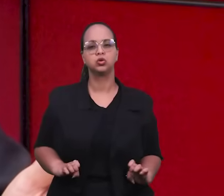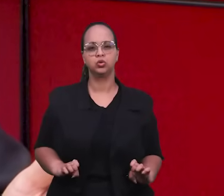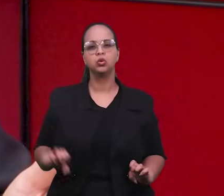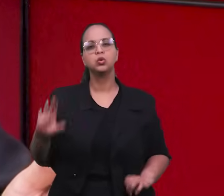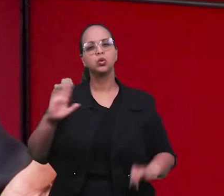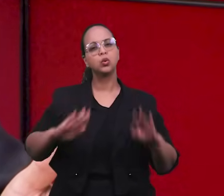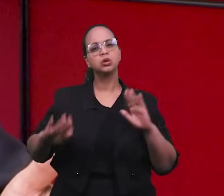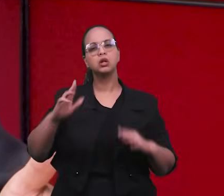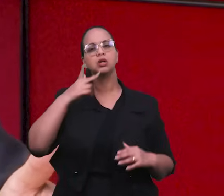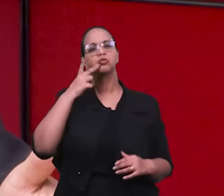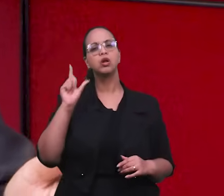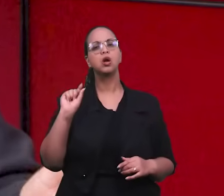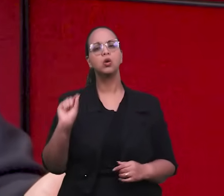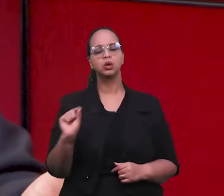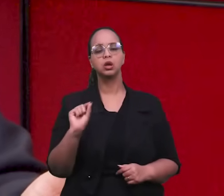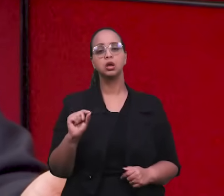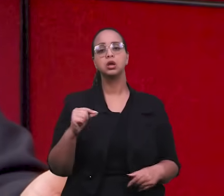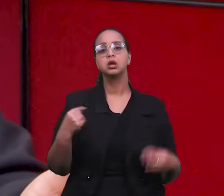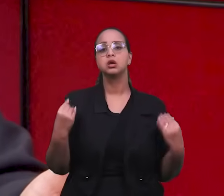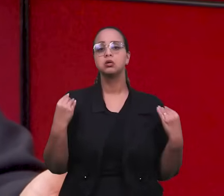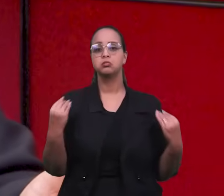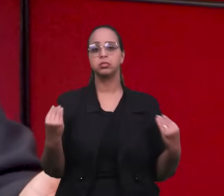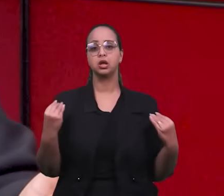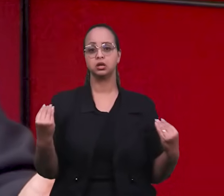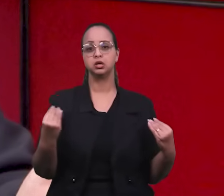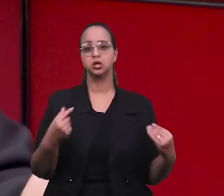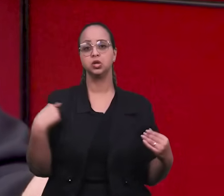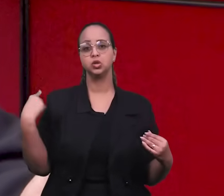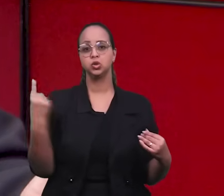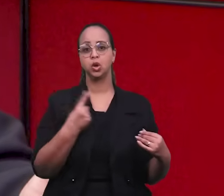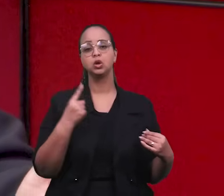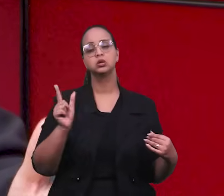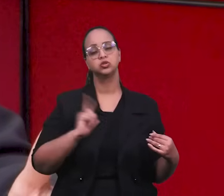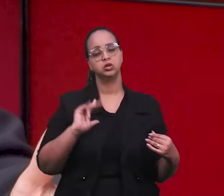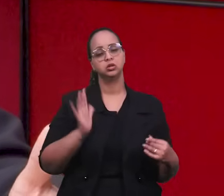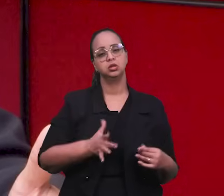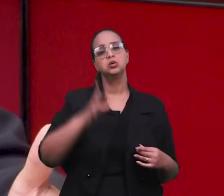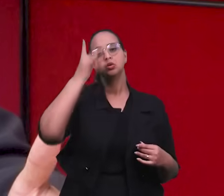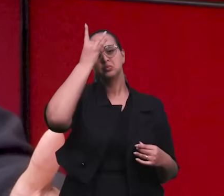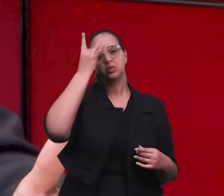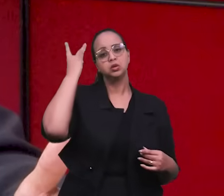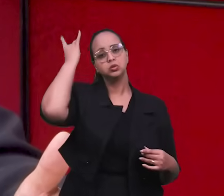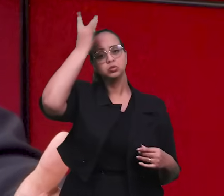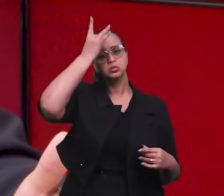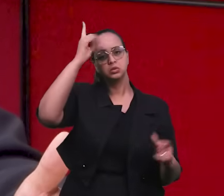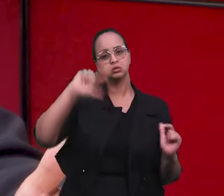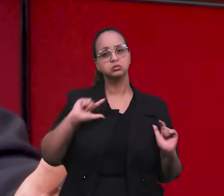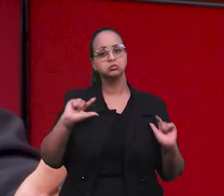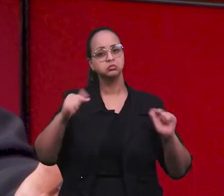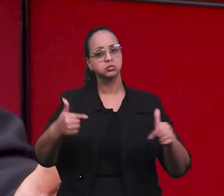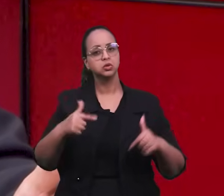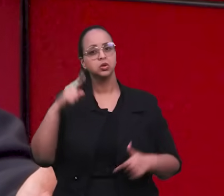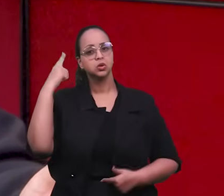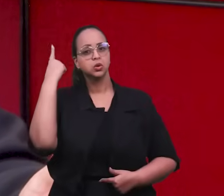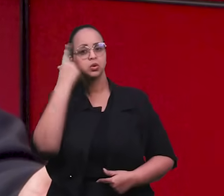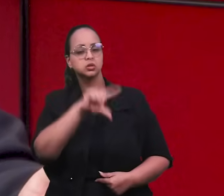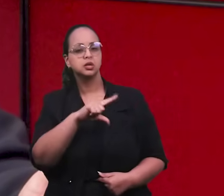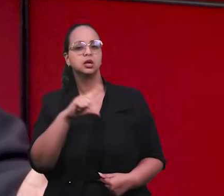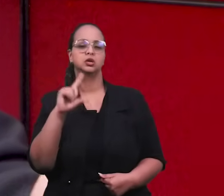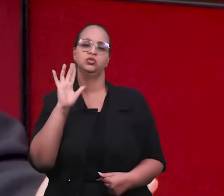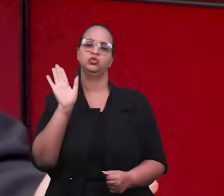tudo, para que possamos, dentro daquilo que o Espírito Santo quer fazer na nossa vida, gerarmos aquela